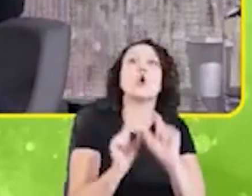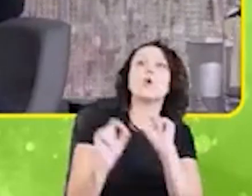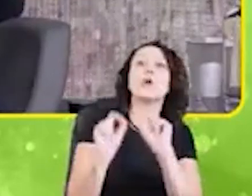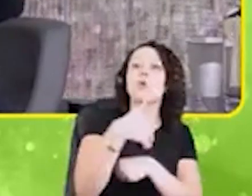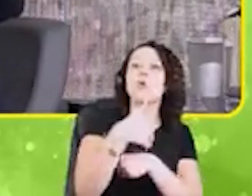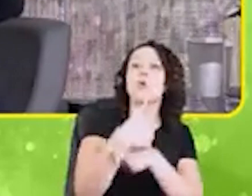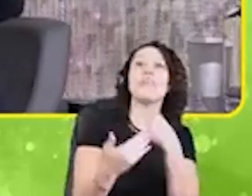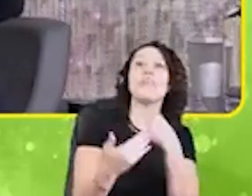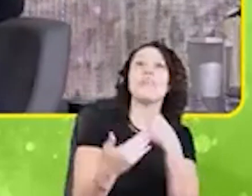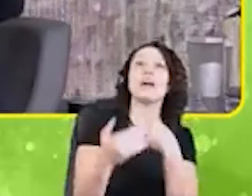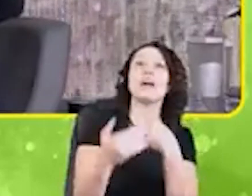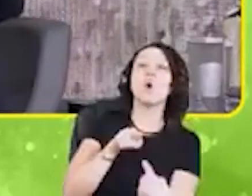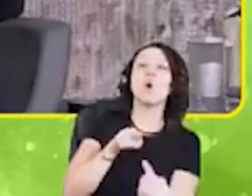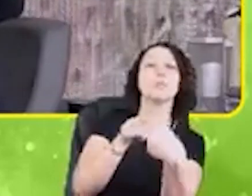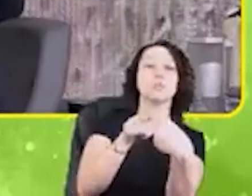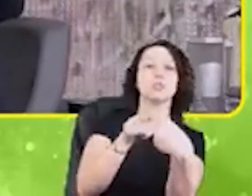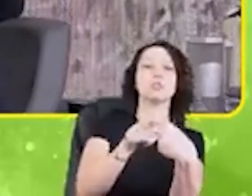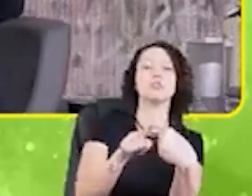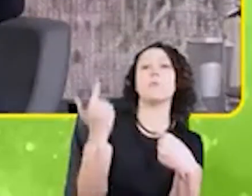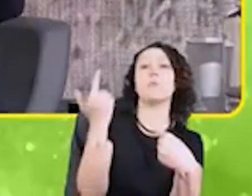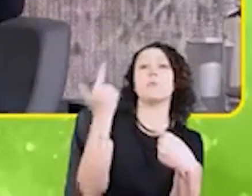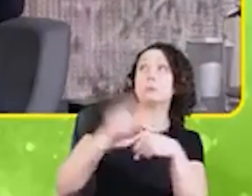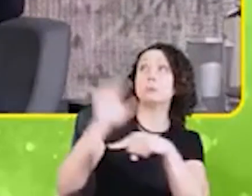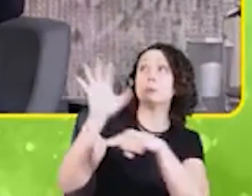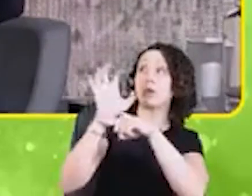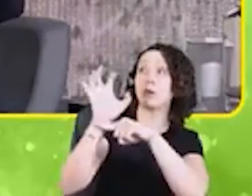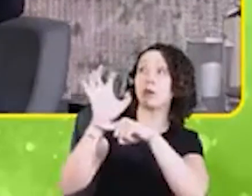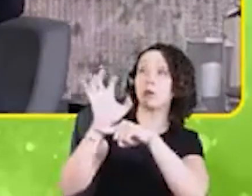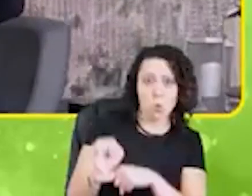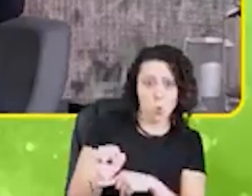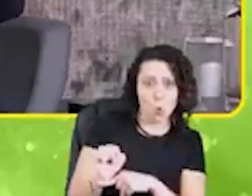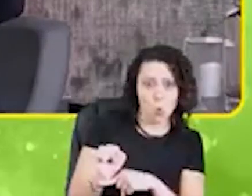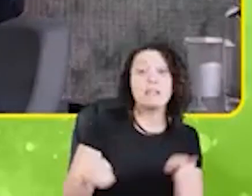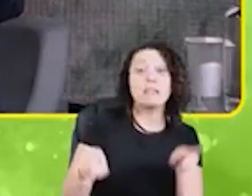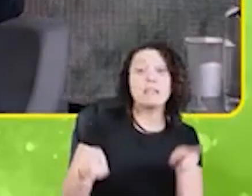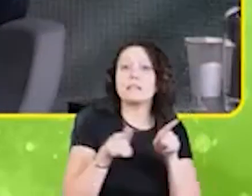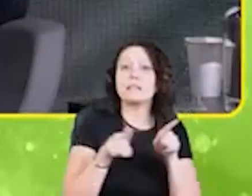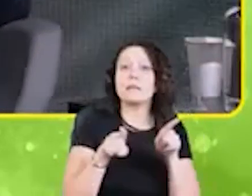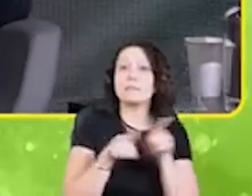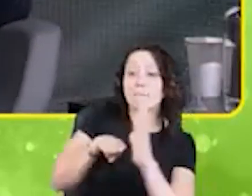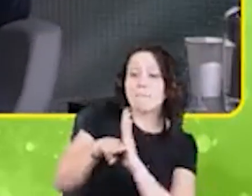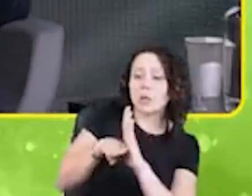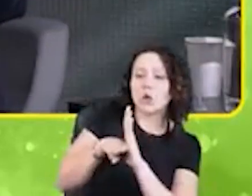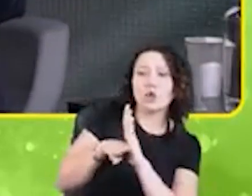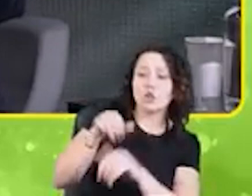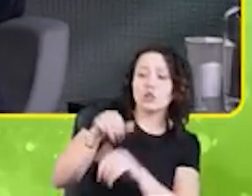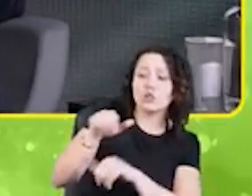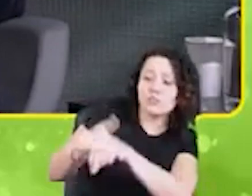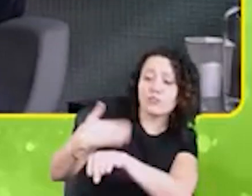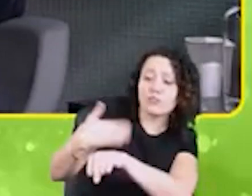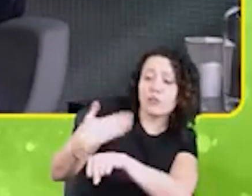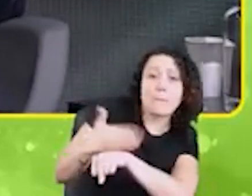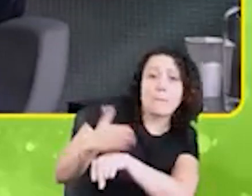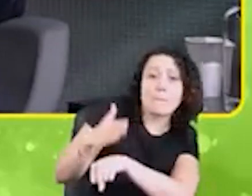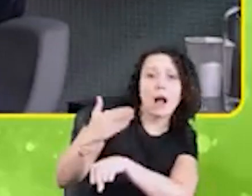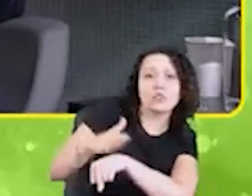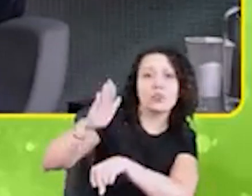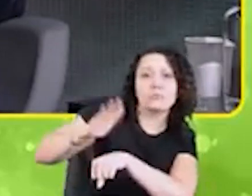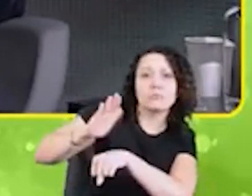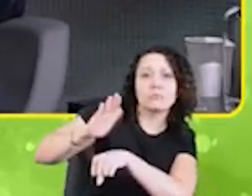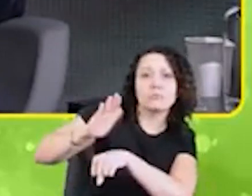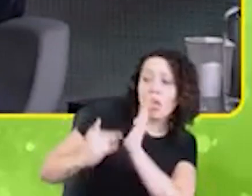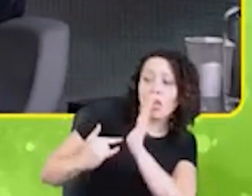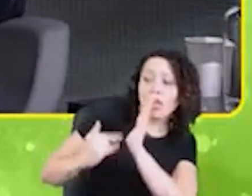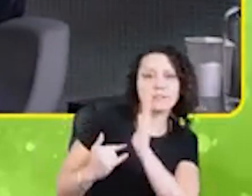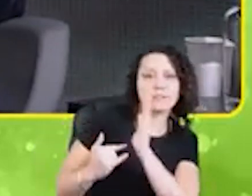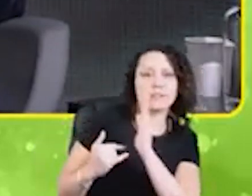também e as metodologias de cálculo do nosso inventário então a medida que esse estudo for avançando